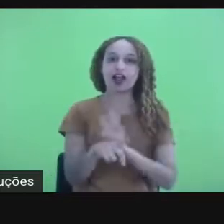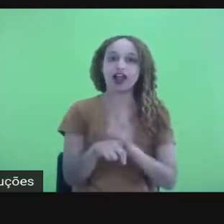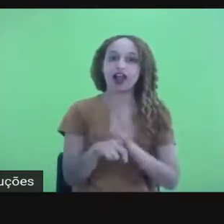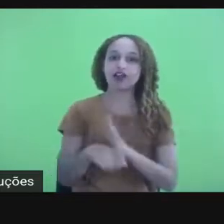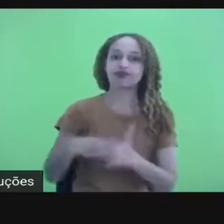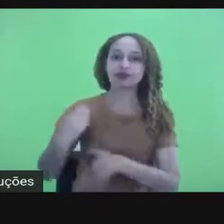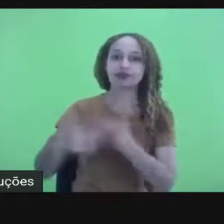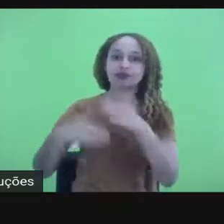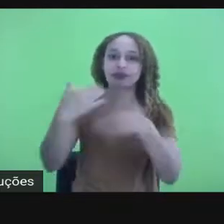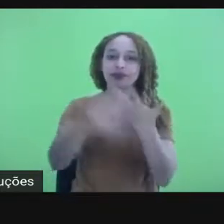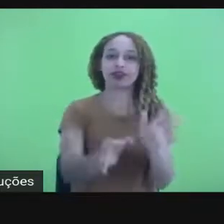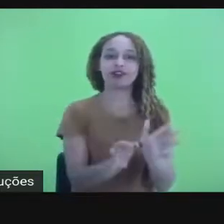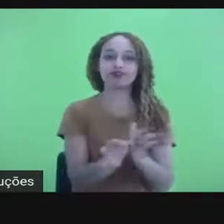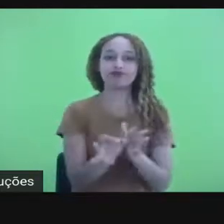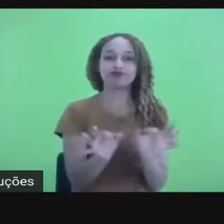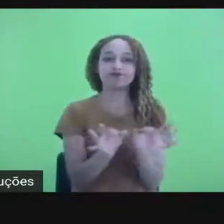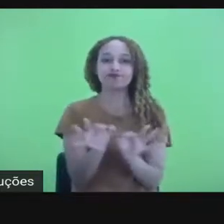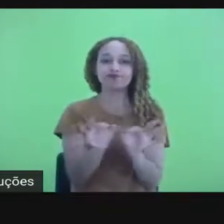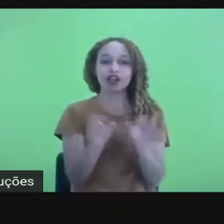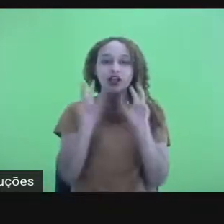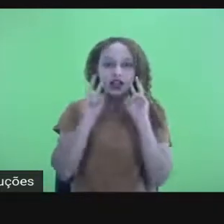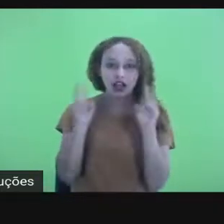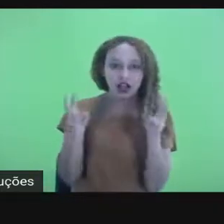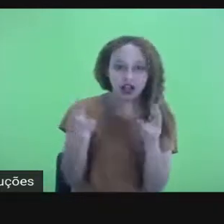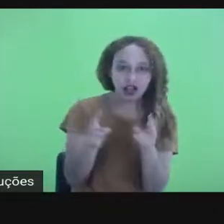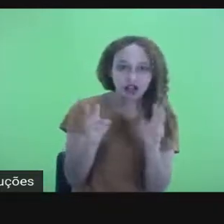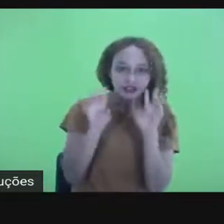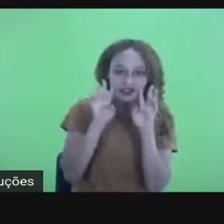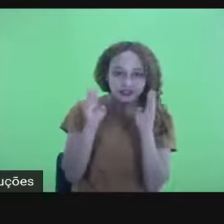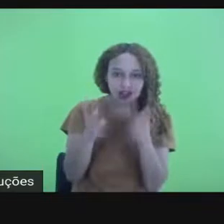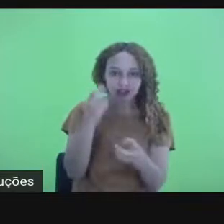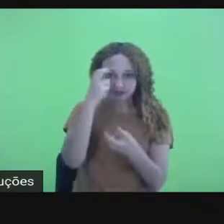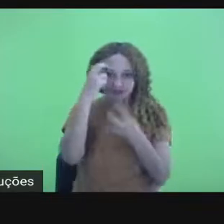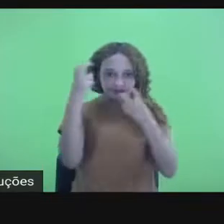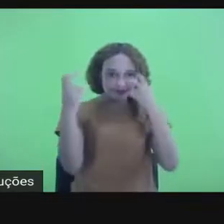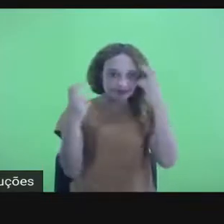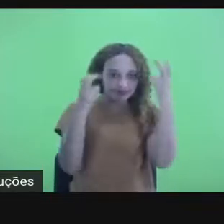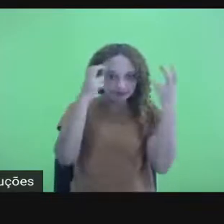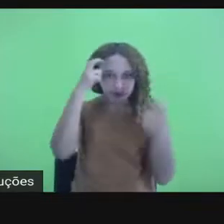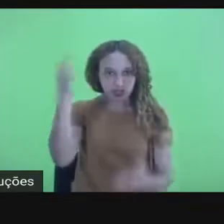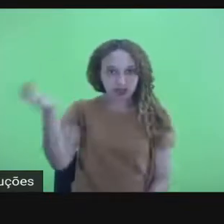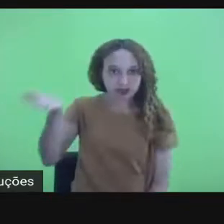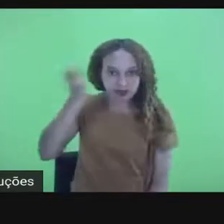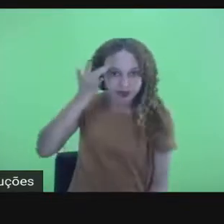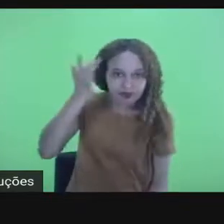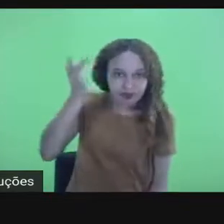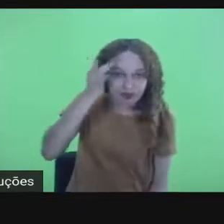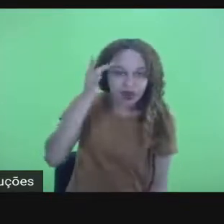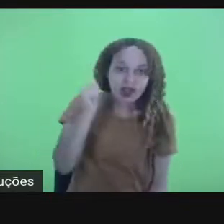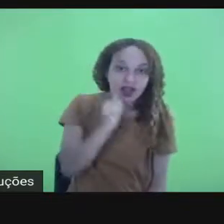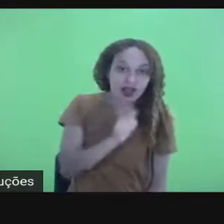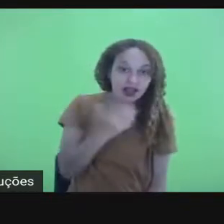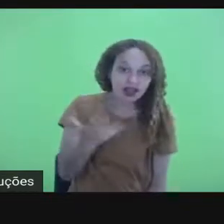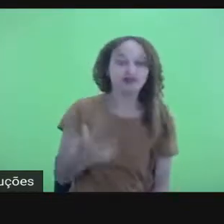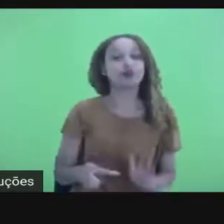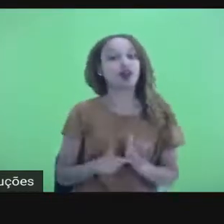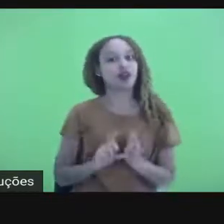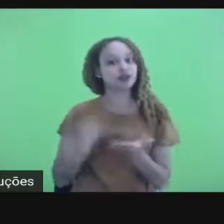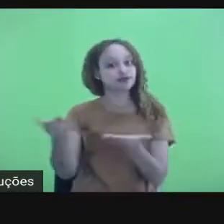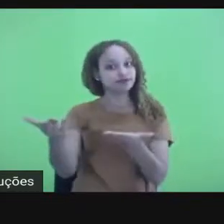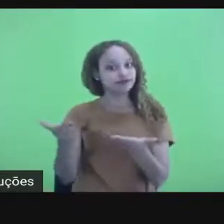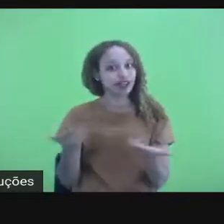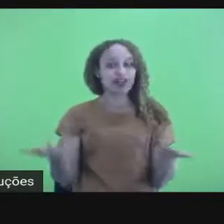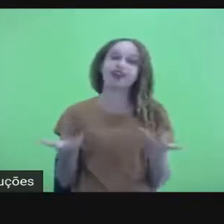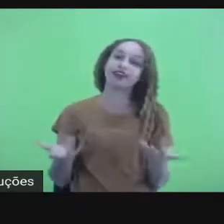desenvolvimento de projetos com foco na produção intelectual das mulheres. Antes de chamar a nossa mediadora para a mesa, eu gostaria de